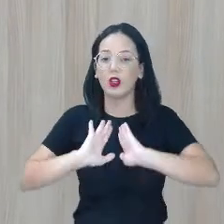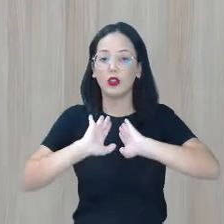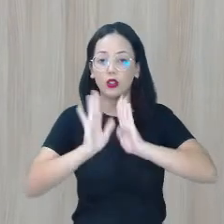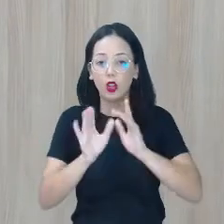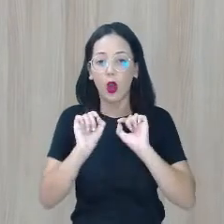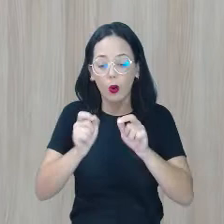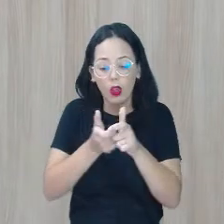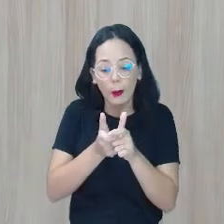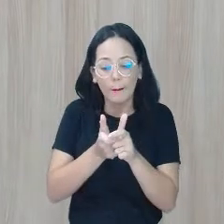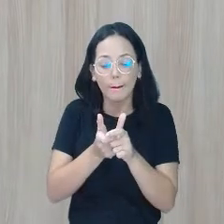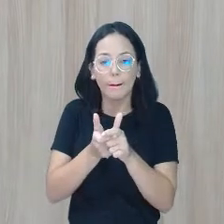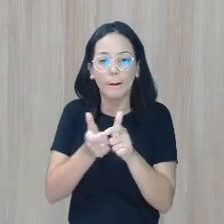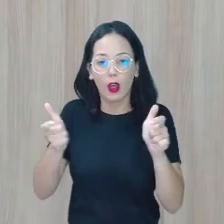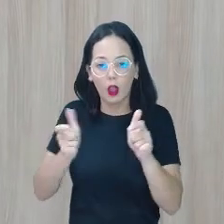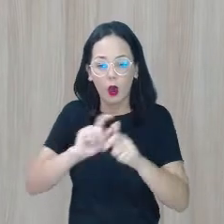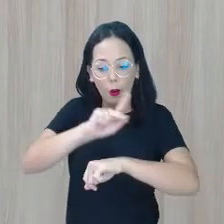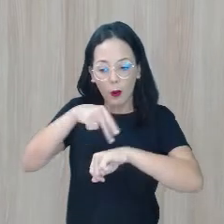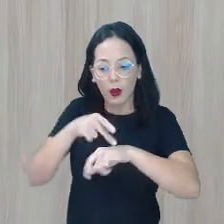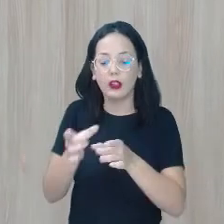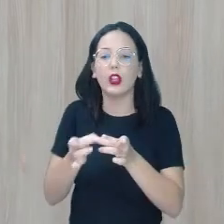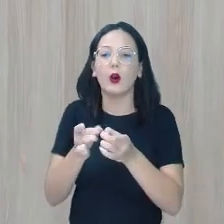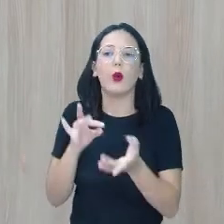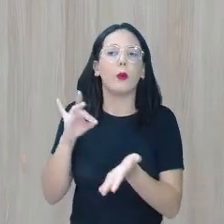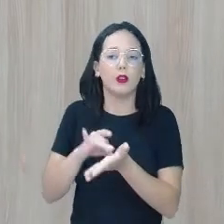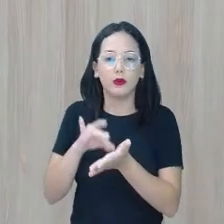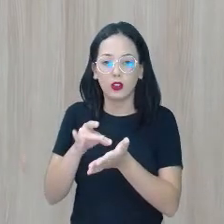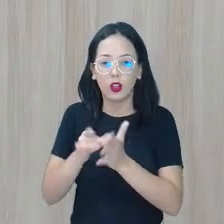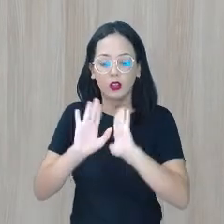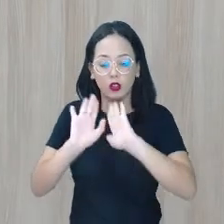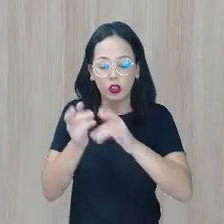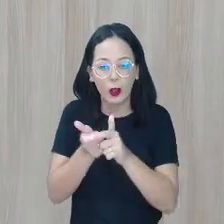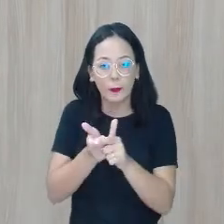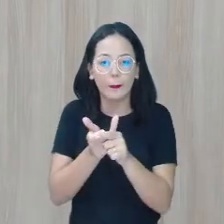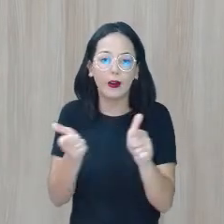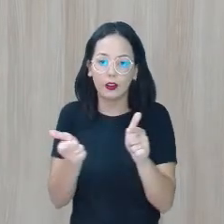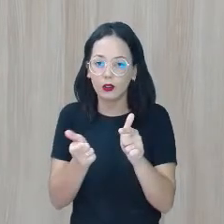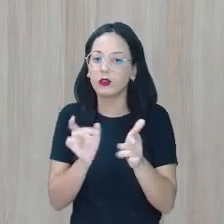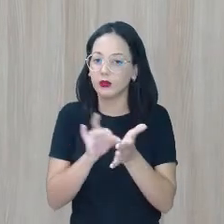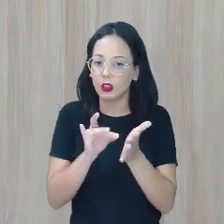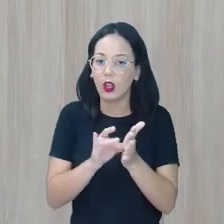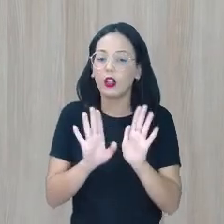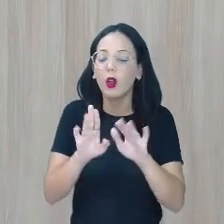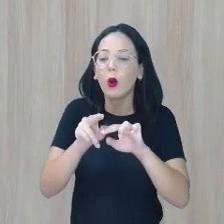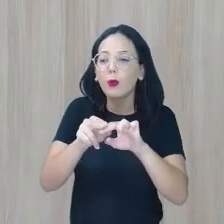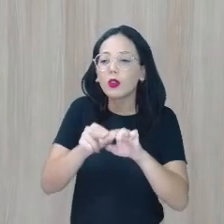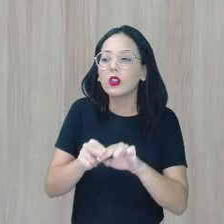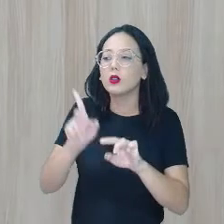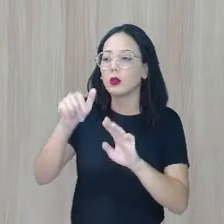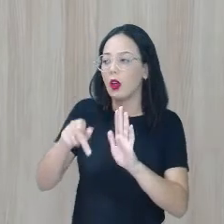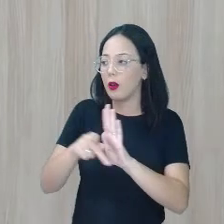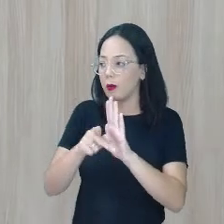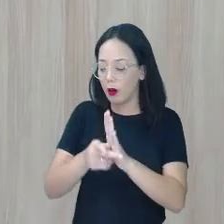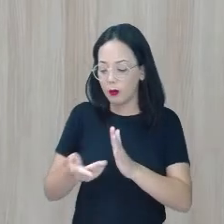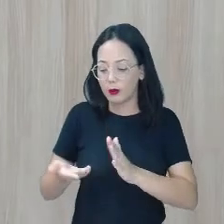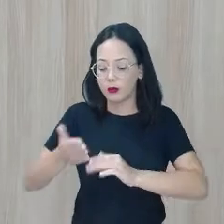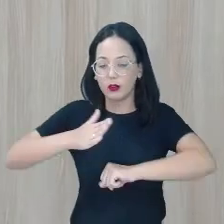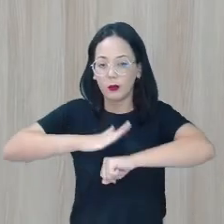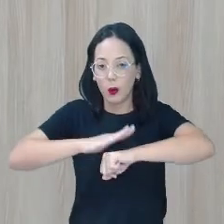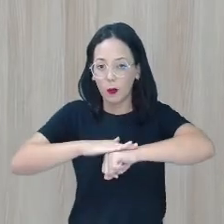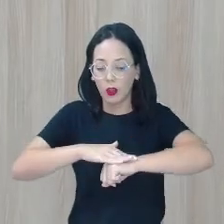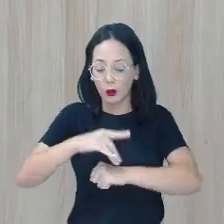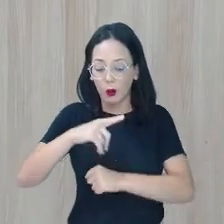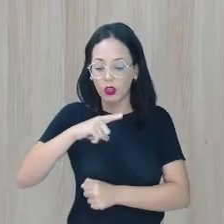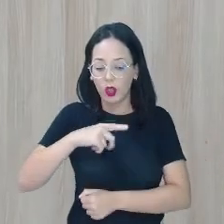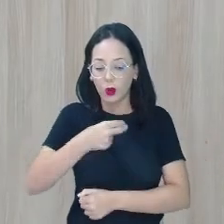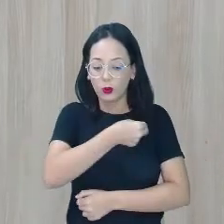a maior potência econômica, né, de fato, né? Então, nesse sentido, os